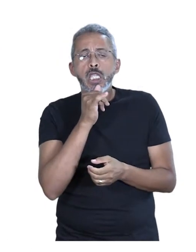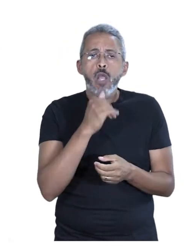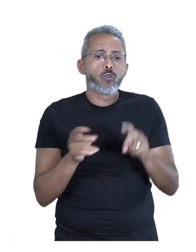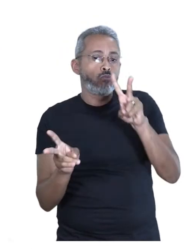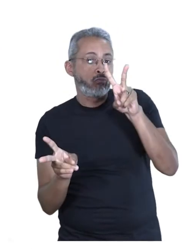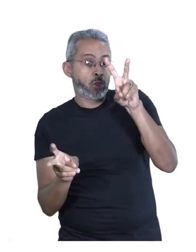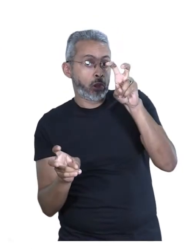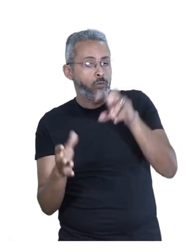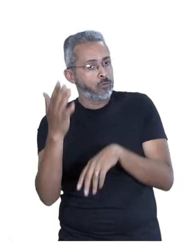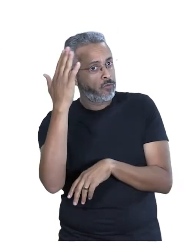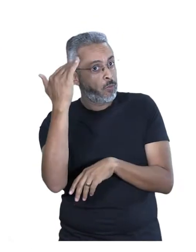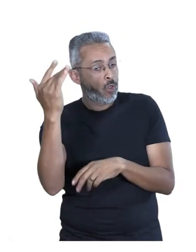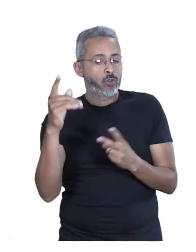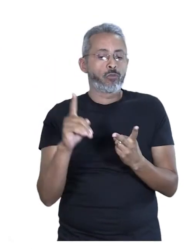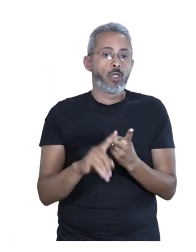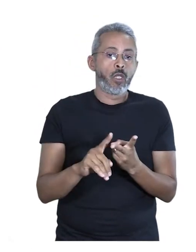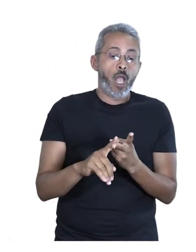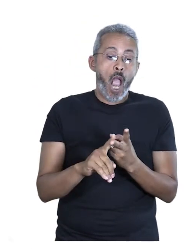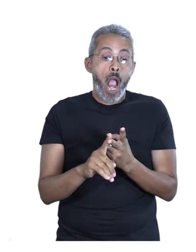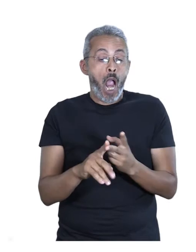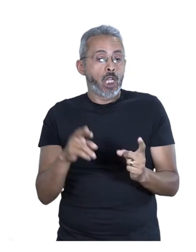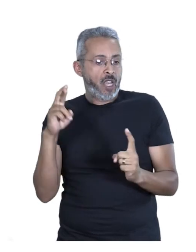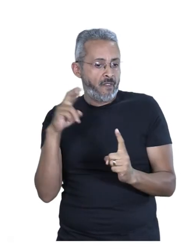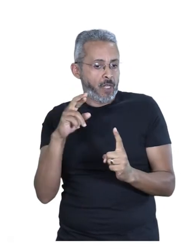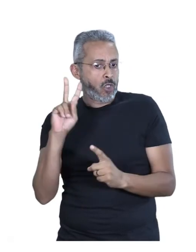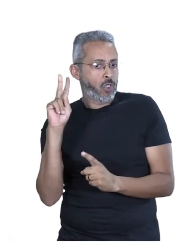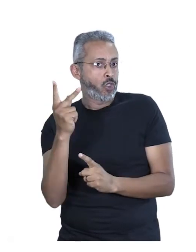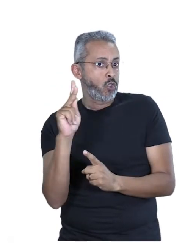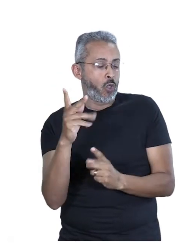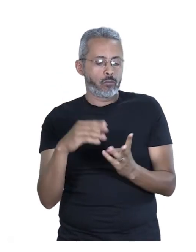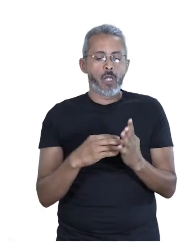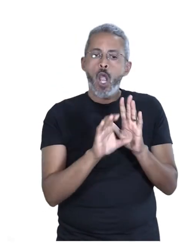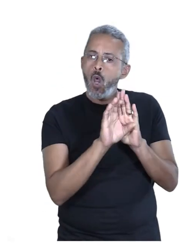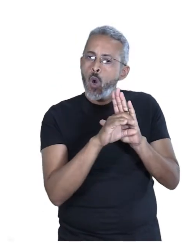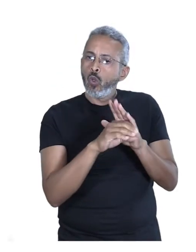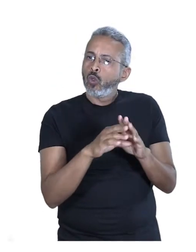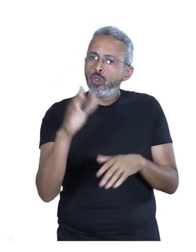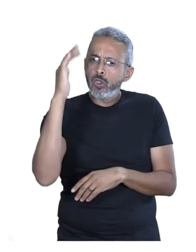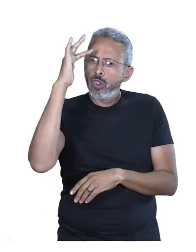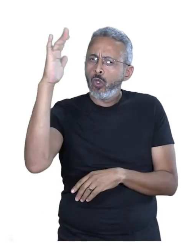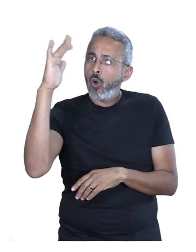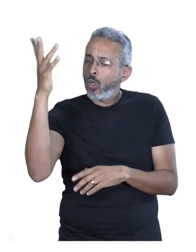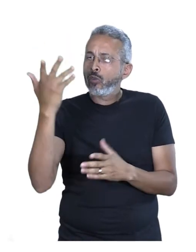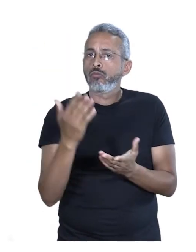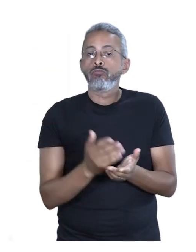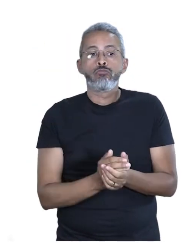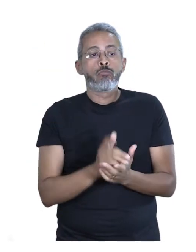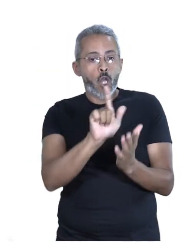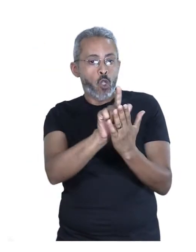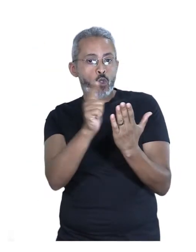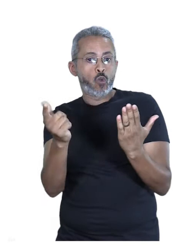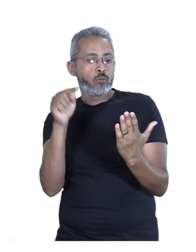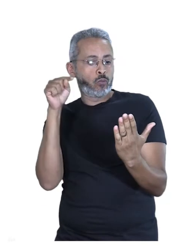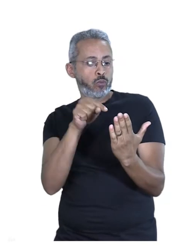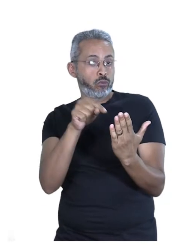fundamentos citações de autoridade, referências históricas, conceitos teóricos consagrados, notícias